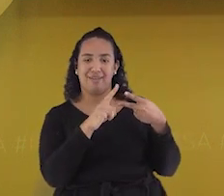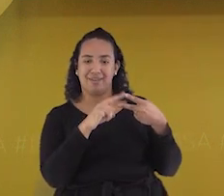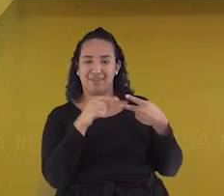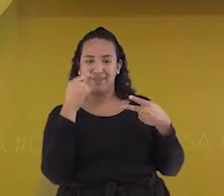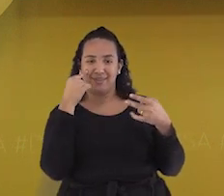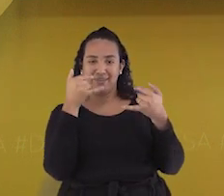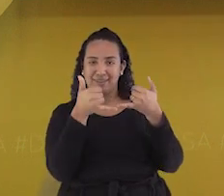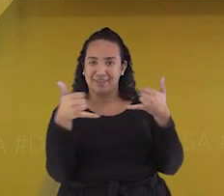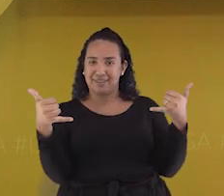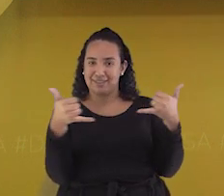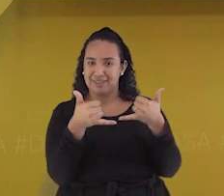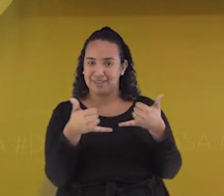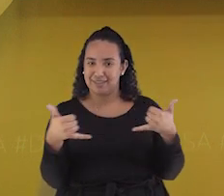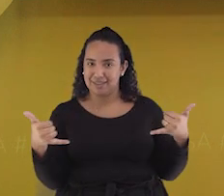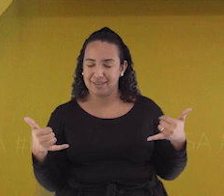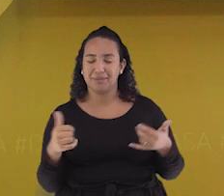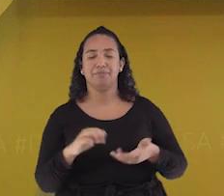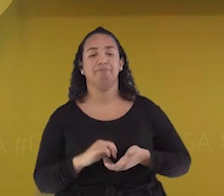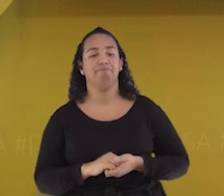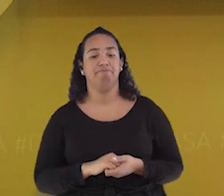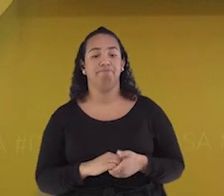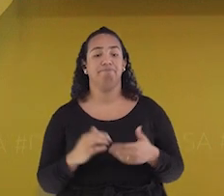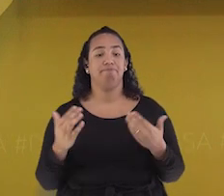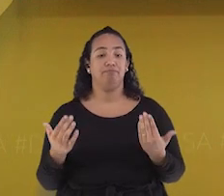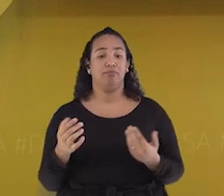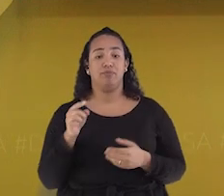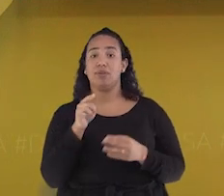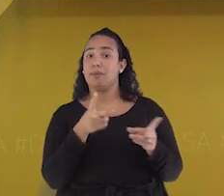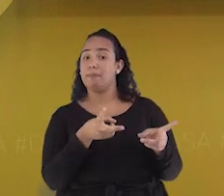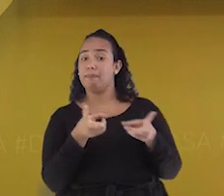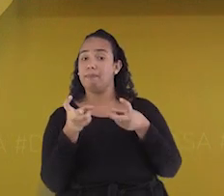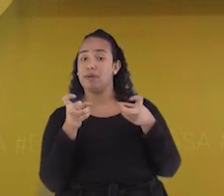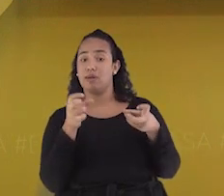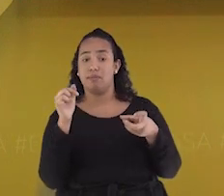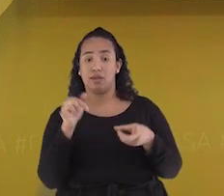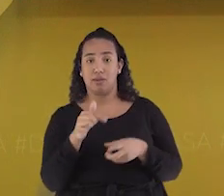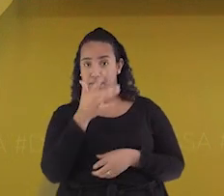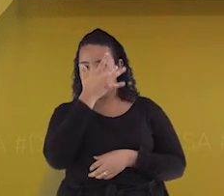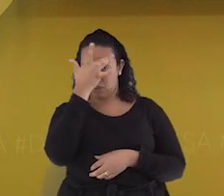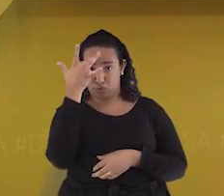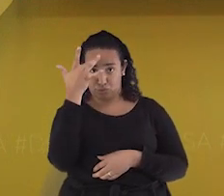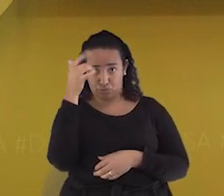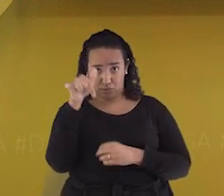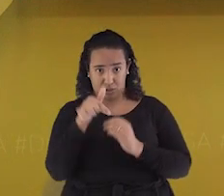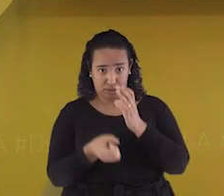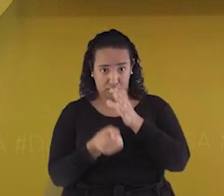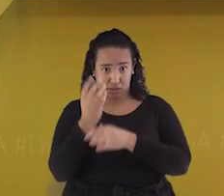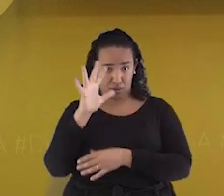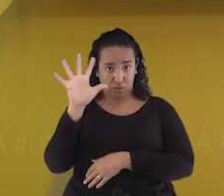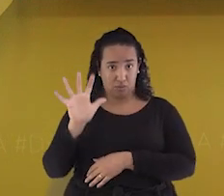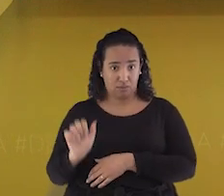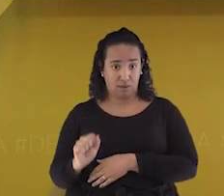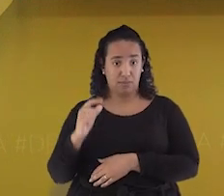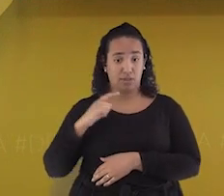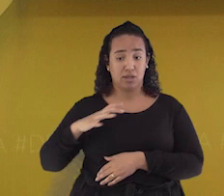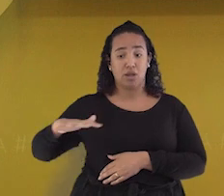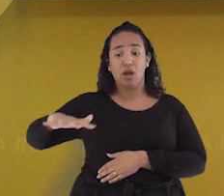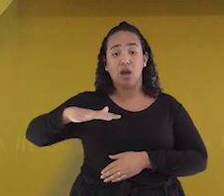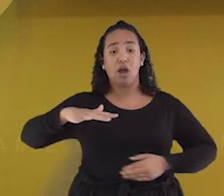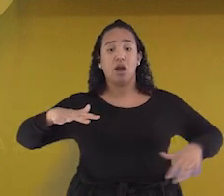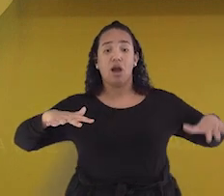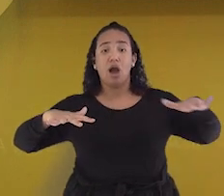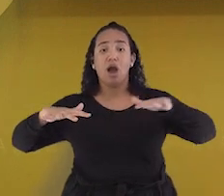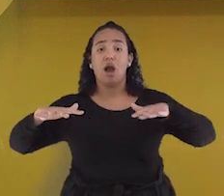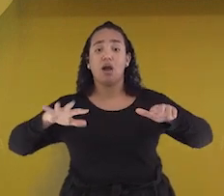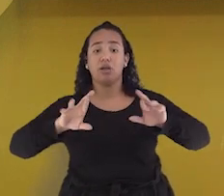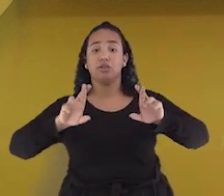d'água, que são essas pequenas linhas aqui. Percebam também que o autor, ele criou duas áreas